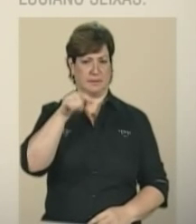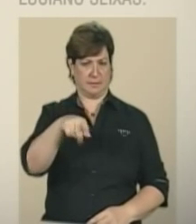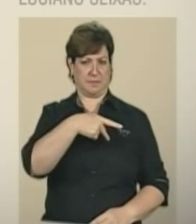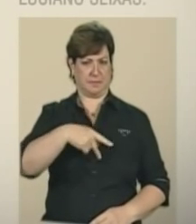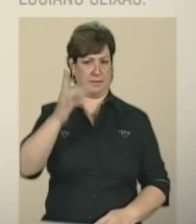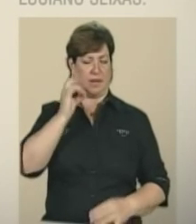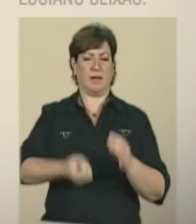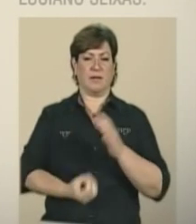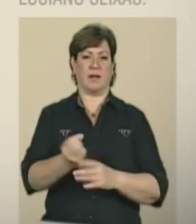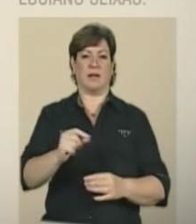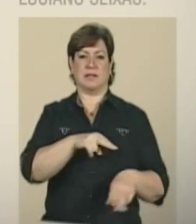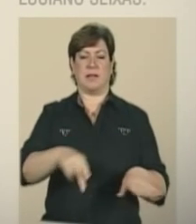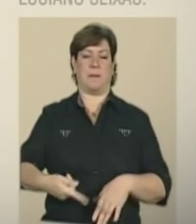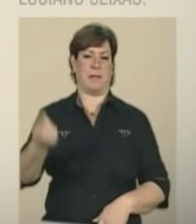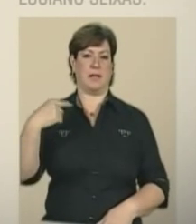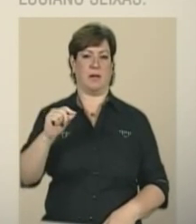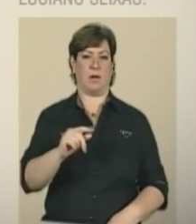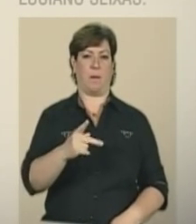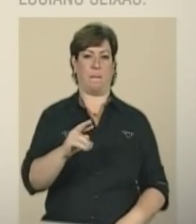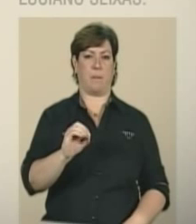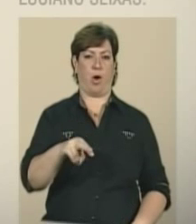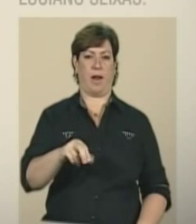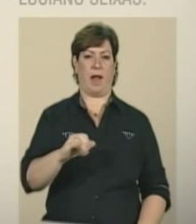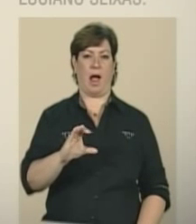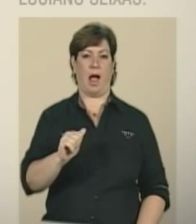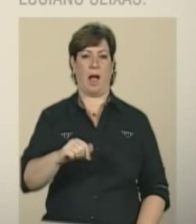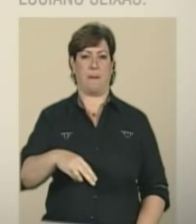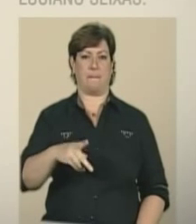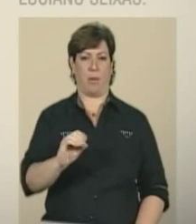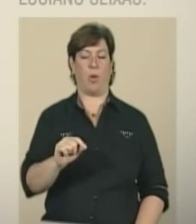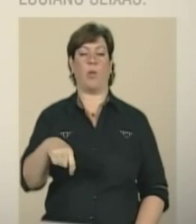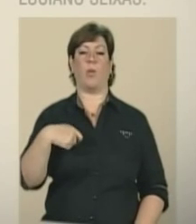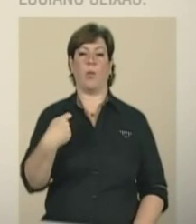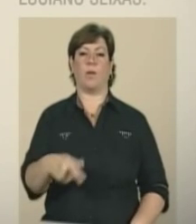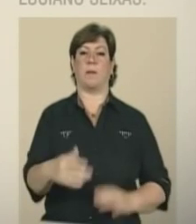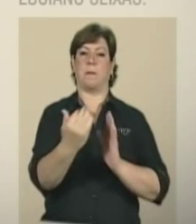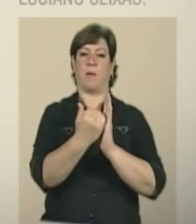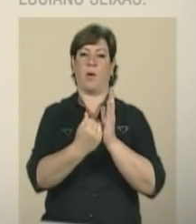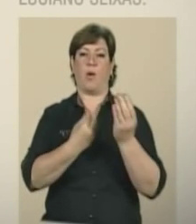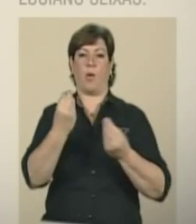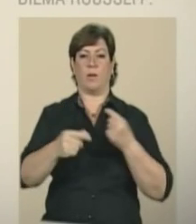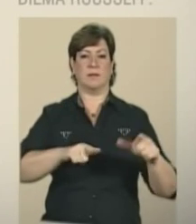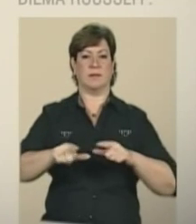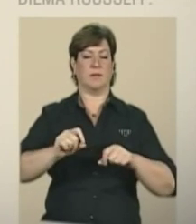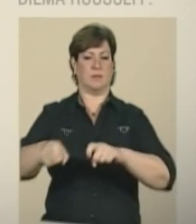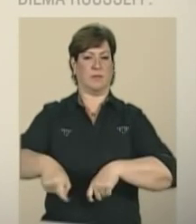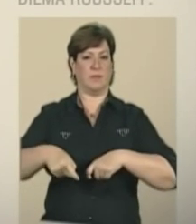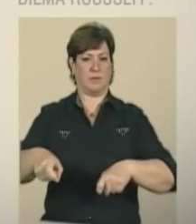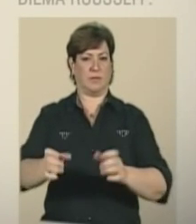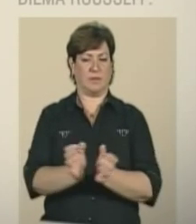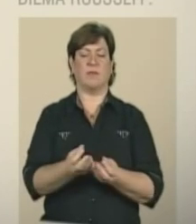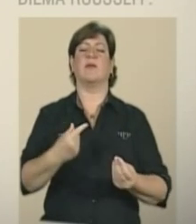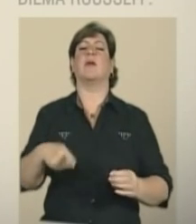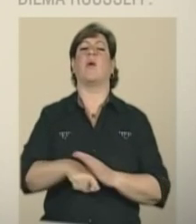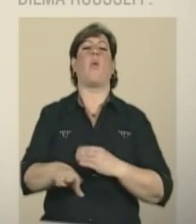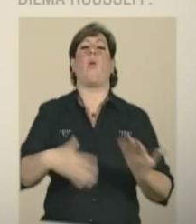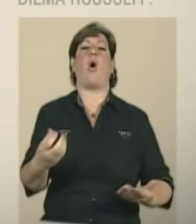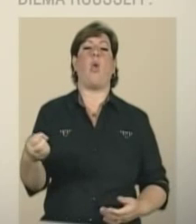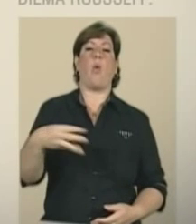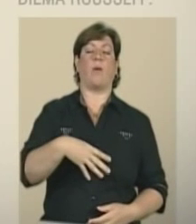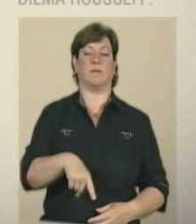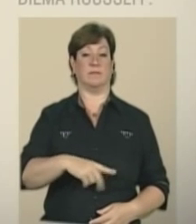prona campo o programa nacional de educação no campo Quais as novidades que o pronacampo traz olha Luciano nós vamos